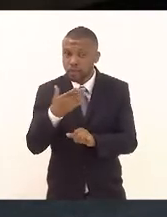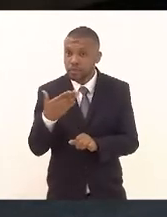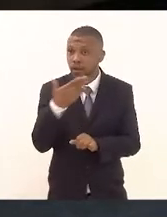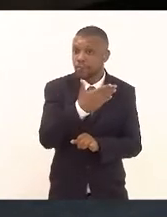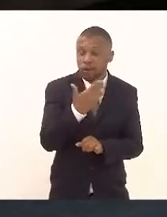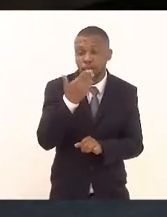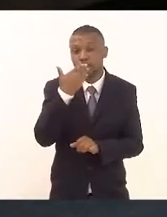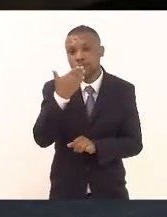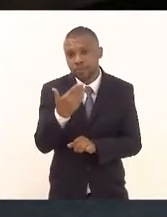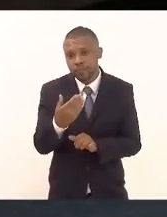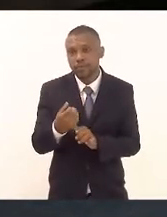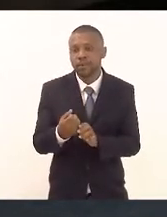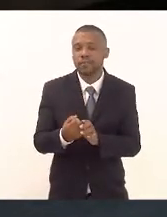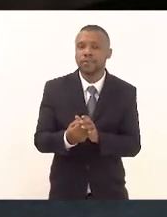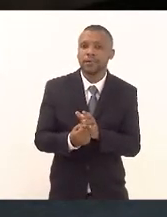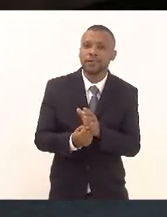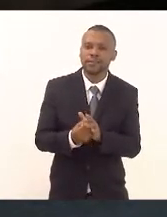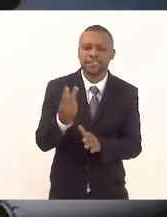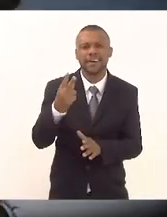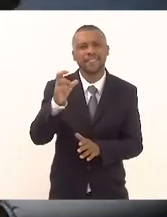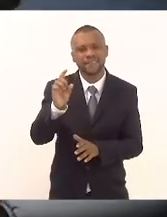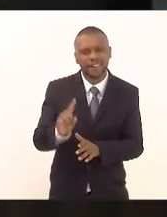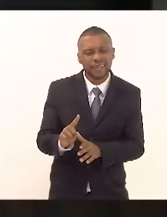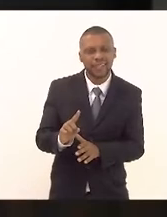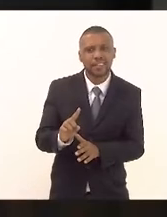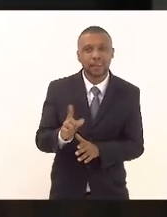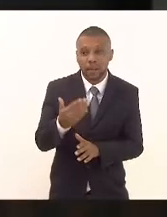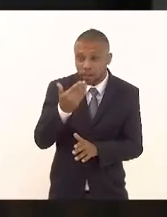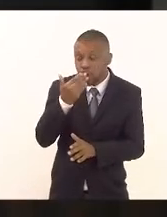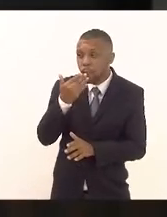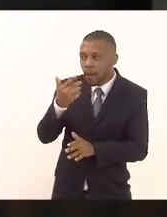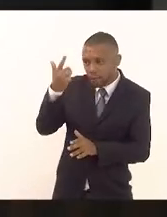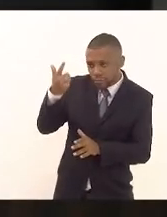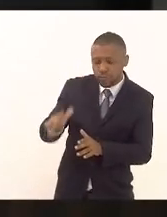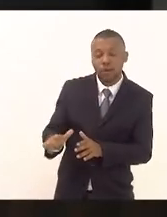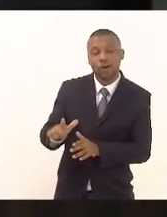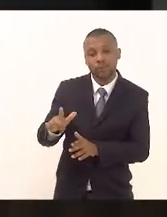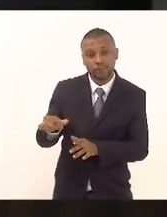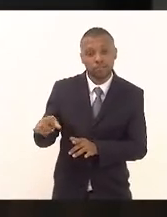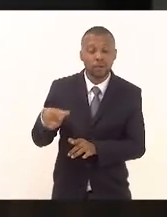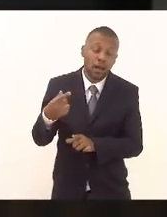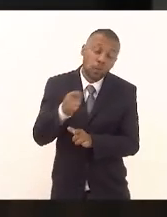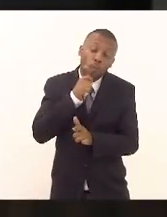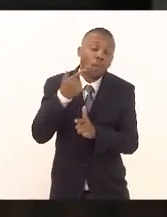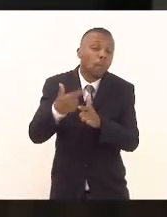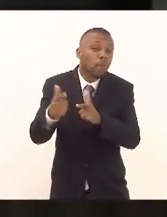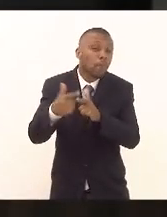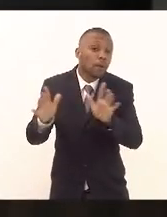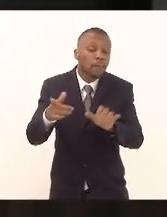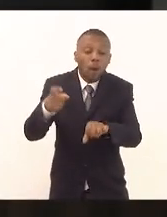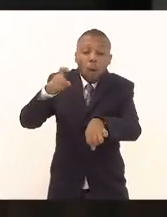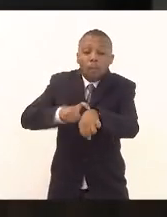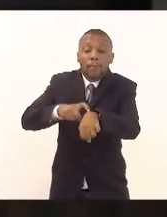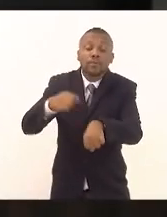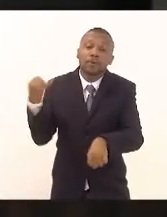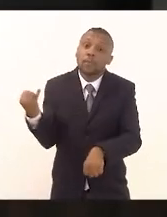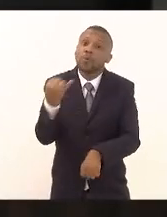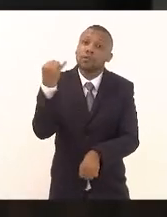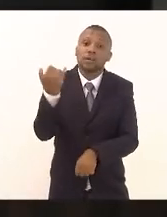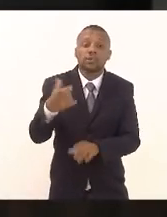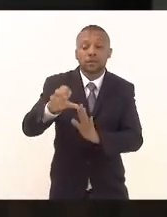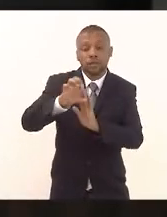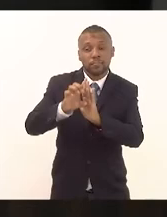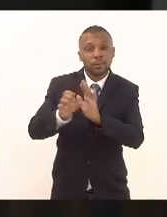pedir 3 vezes para a gente. Eu peço de novo, não tem problema, acho que é muito importante, acho que é um momento único. É a nossa emenda